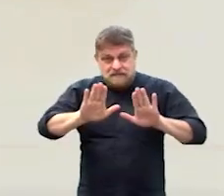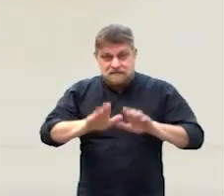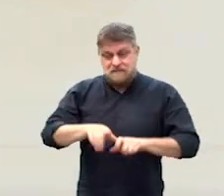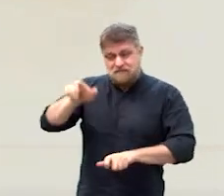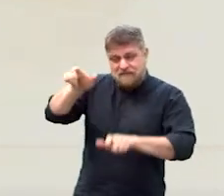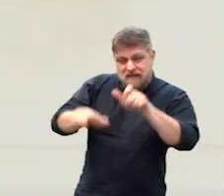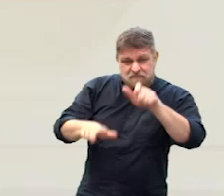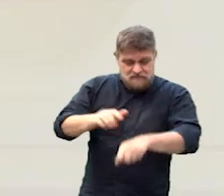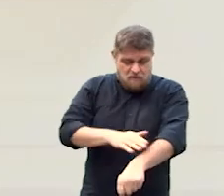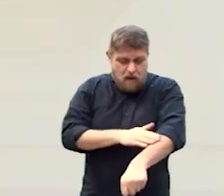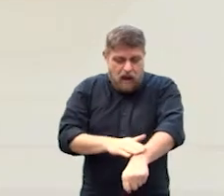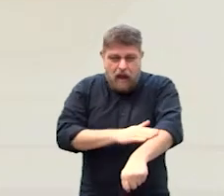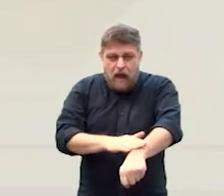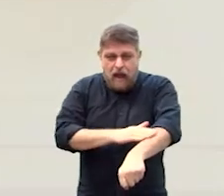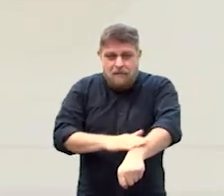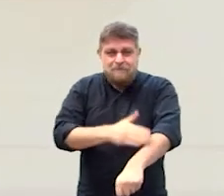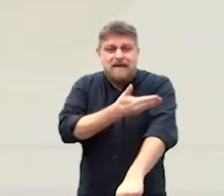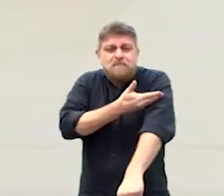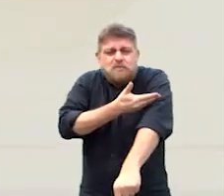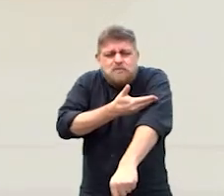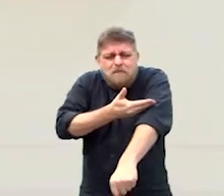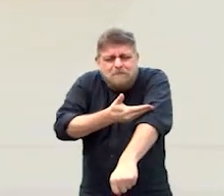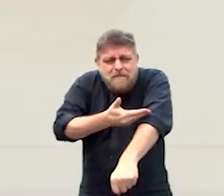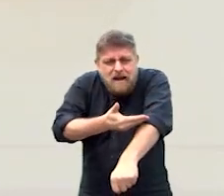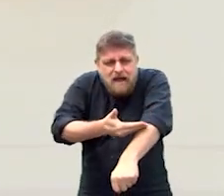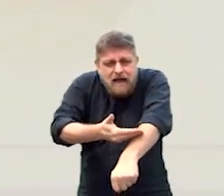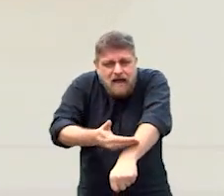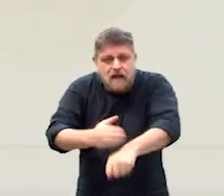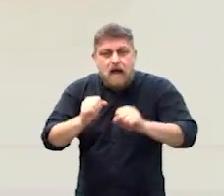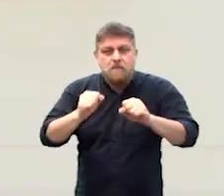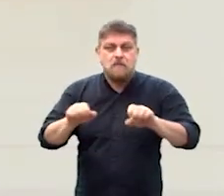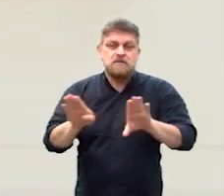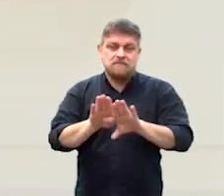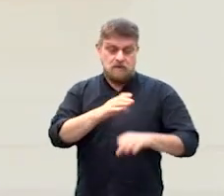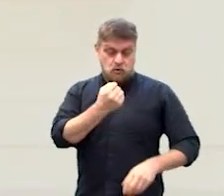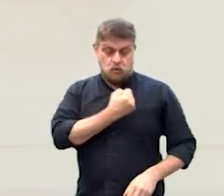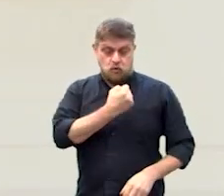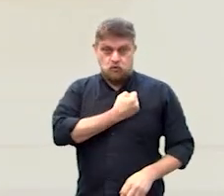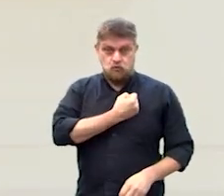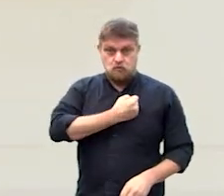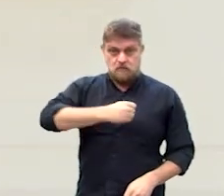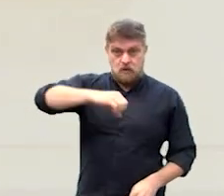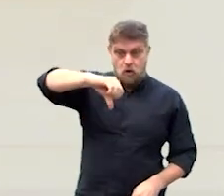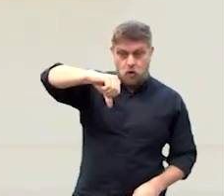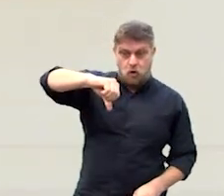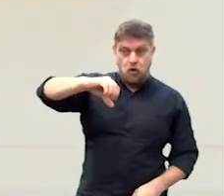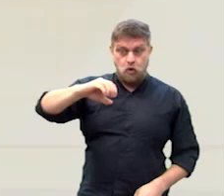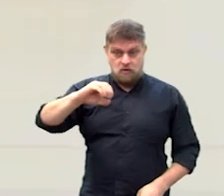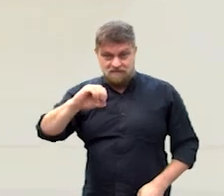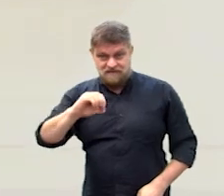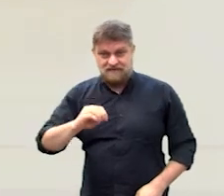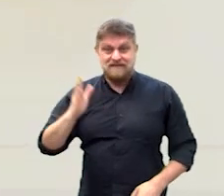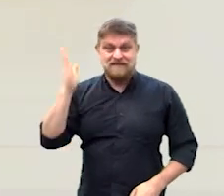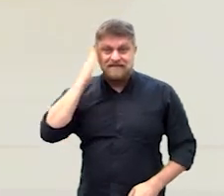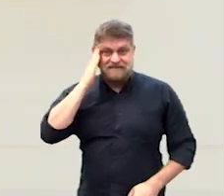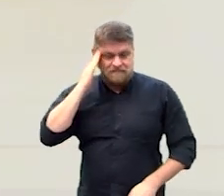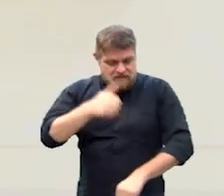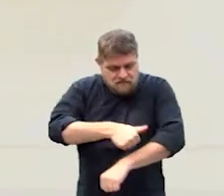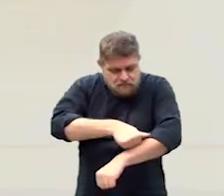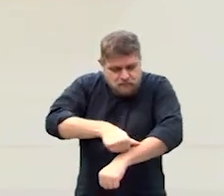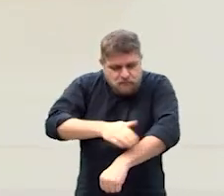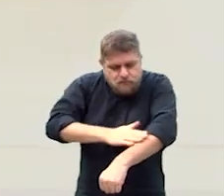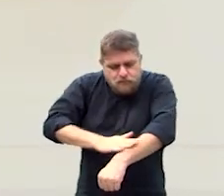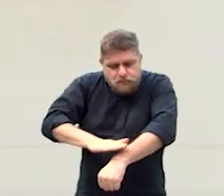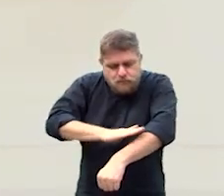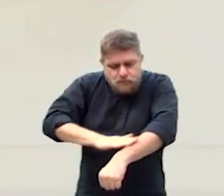Agora, se as pessoas tiverem pele muito clarinhas, poderão ainda optar por um fator 90, desde, é claro, que ele